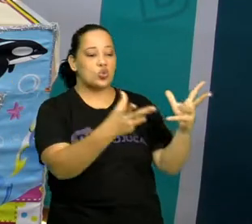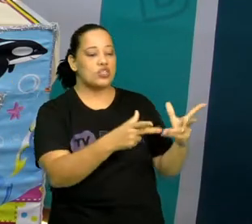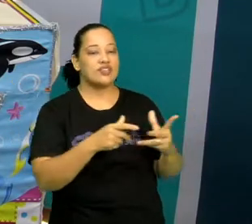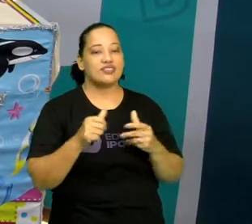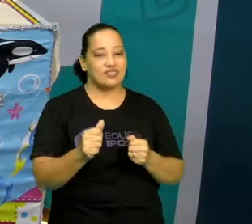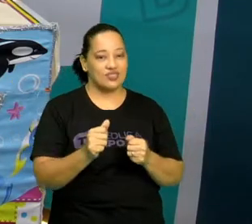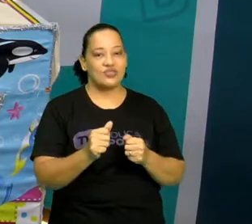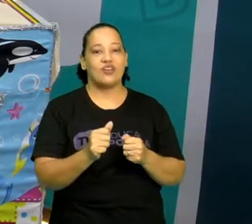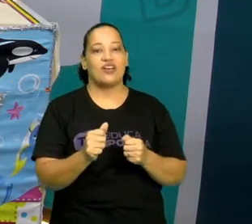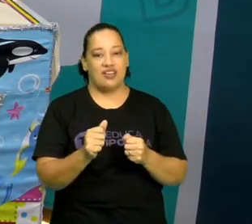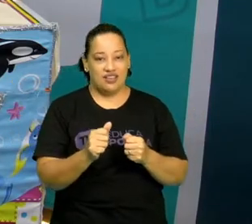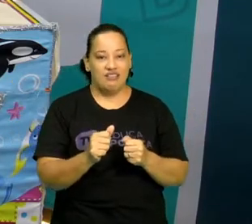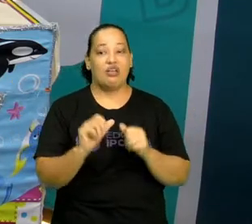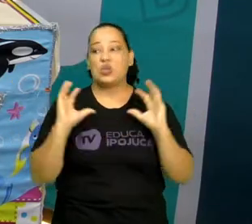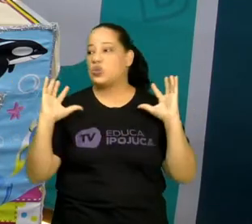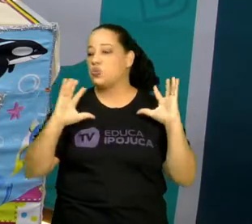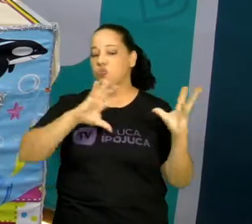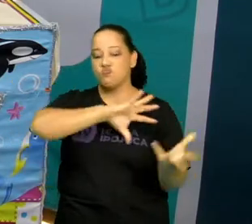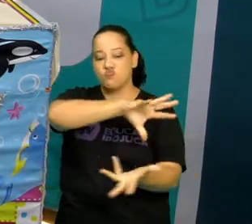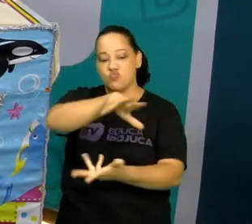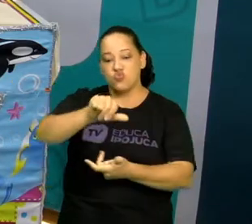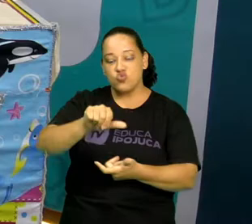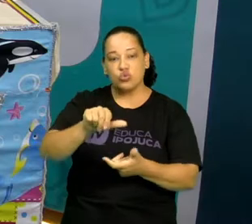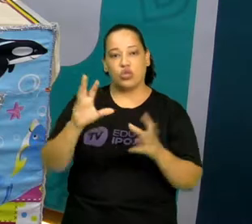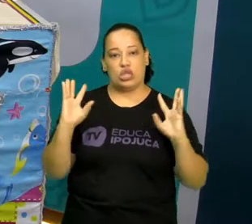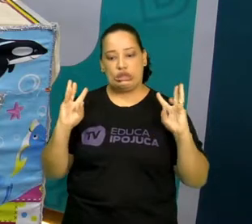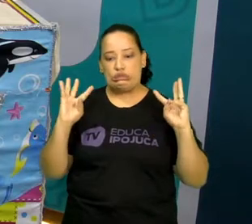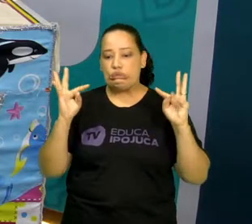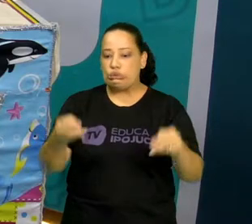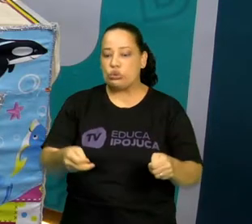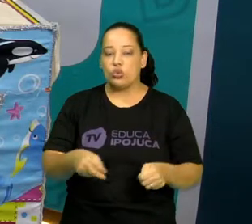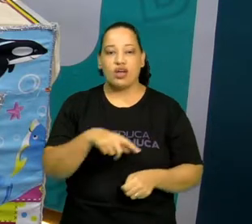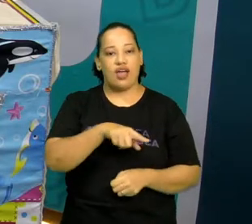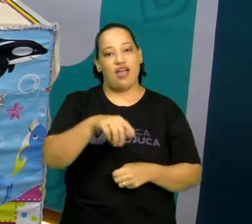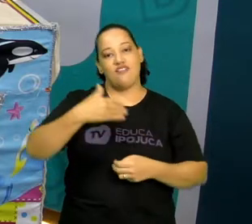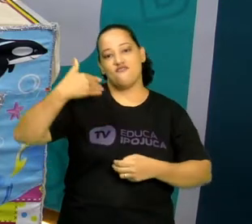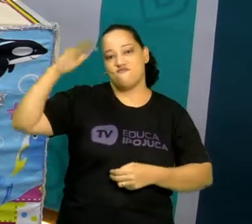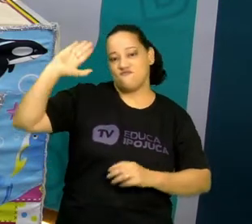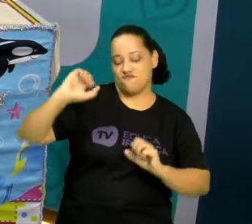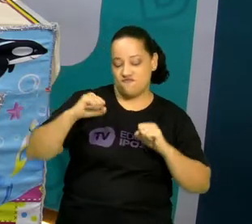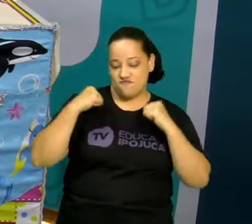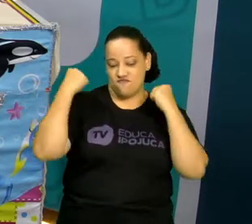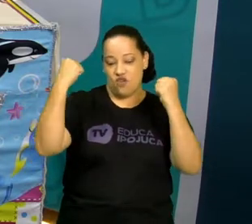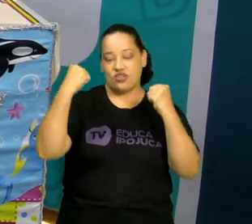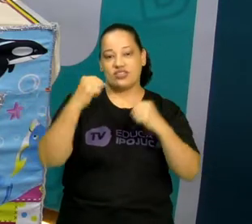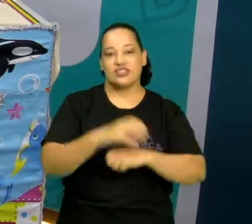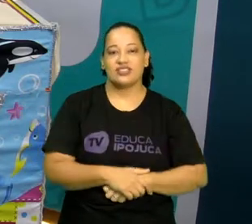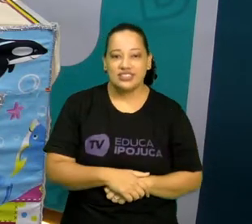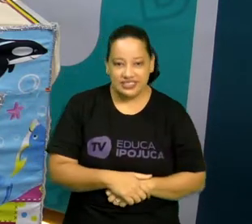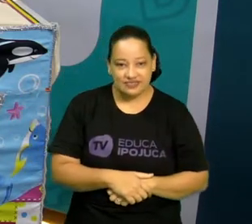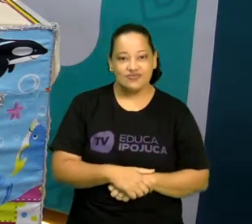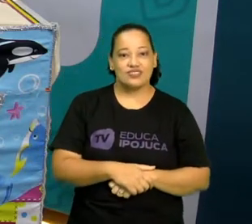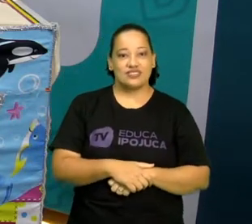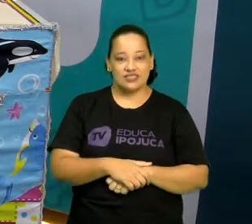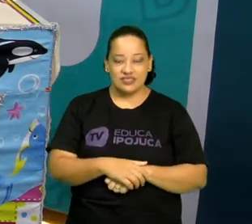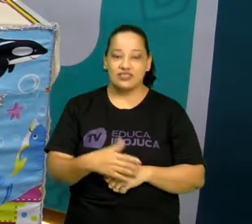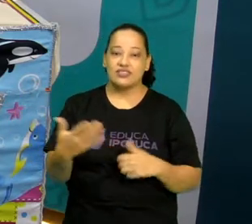De tudo. Todo mundo, criança. E no mesmo instante, os